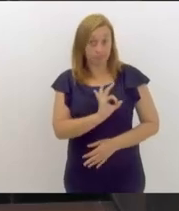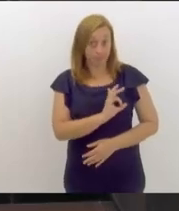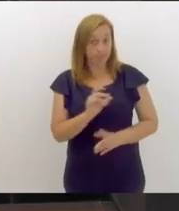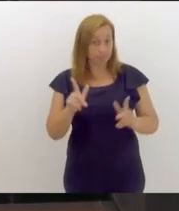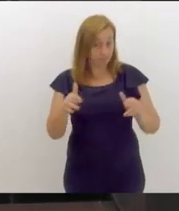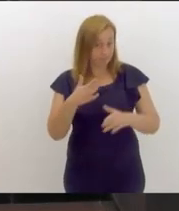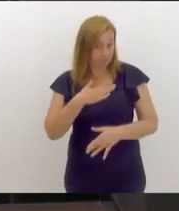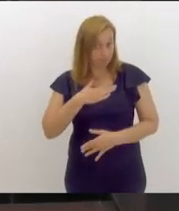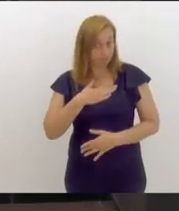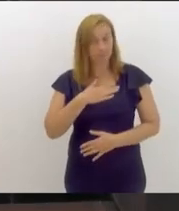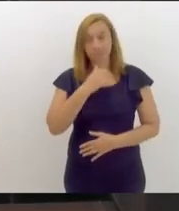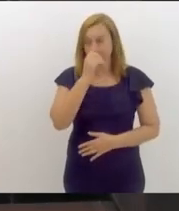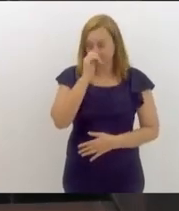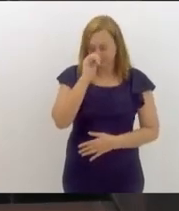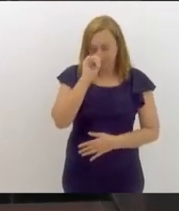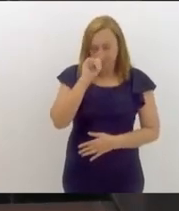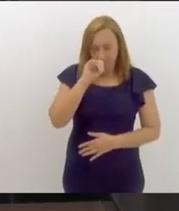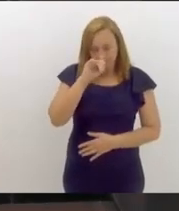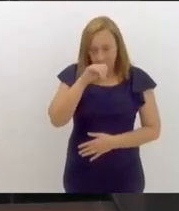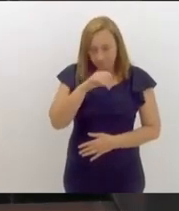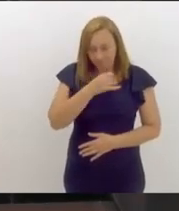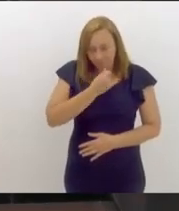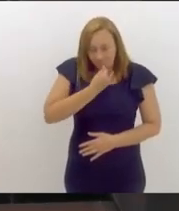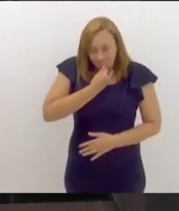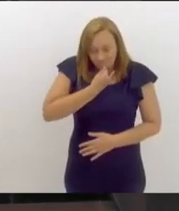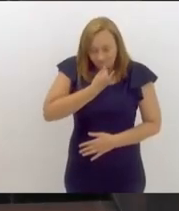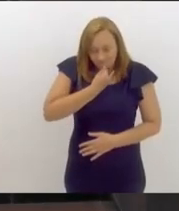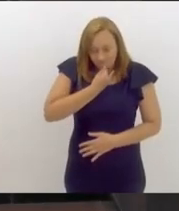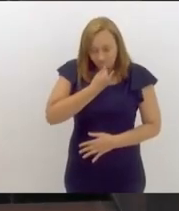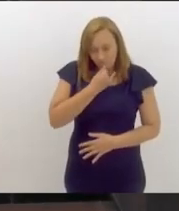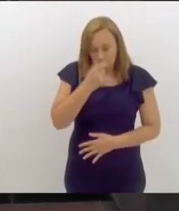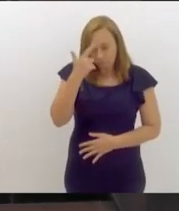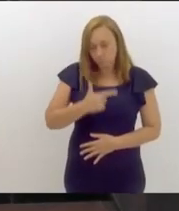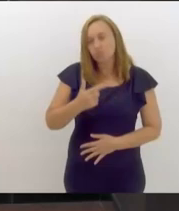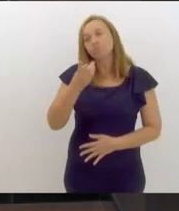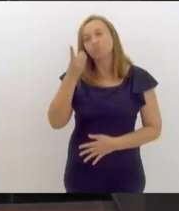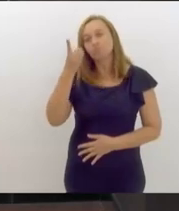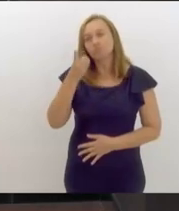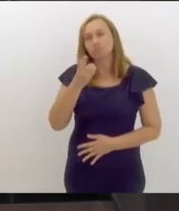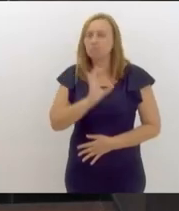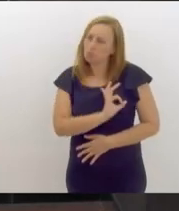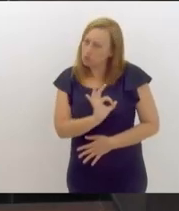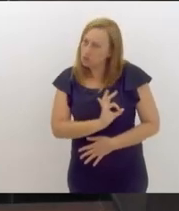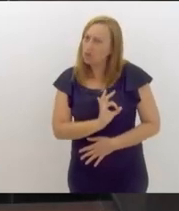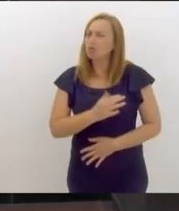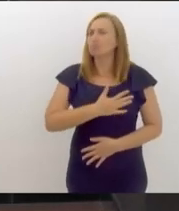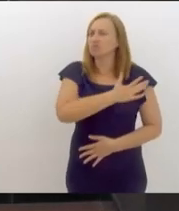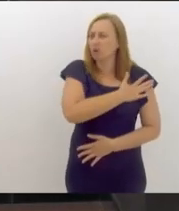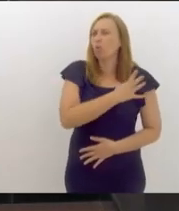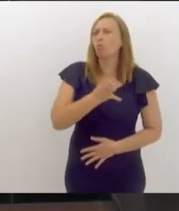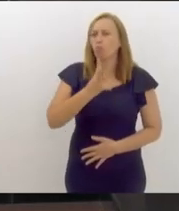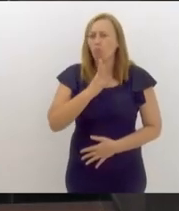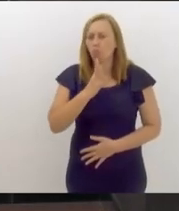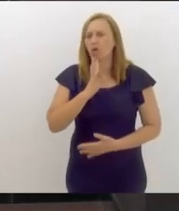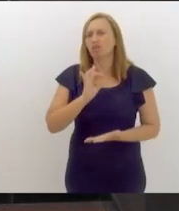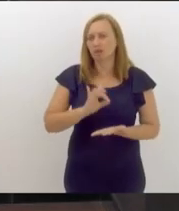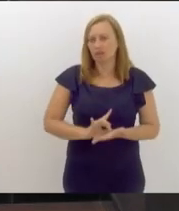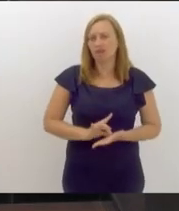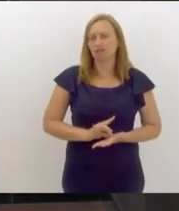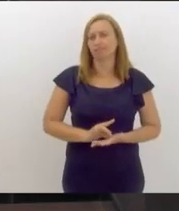eu com o coração sangrando eu que sou policial militar conheça a realidade